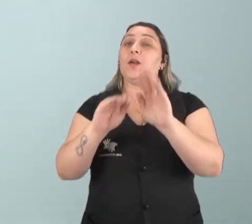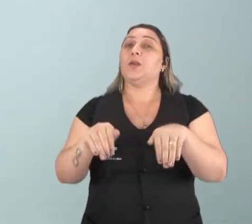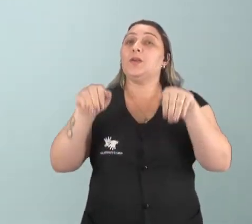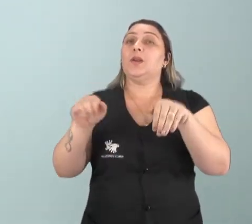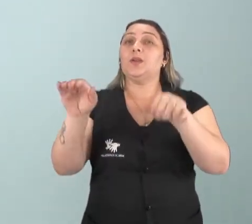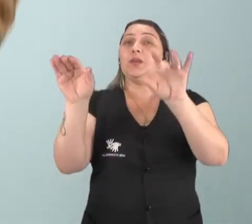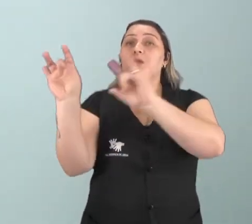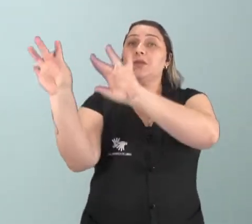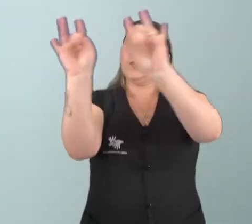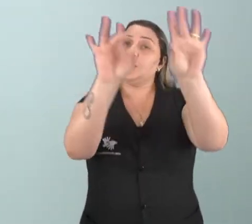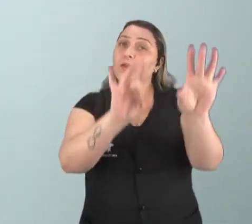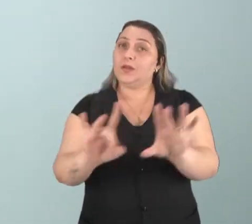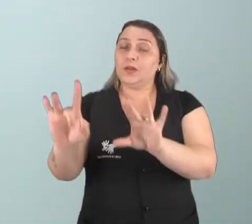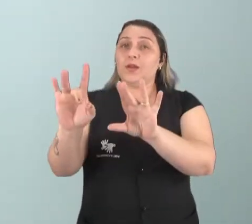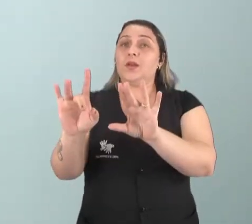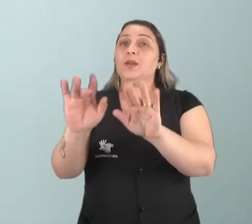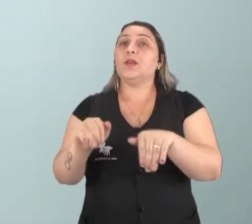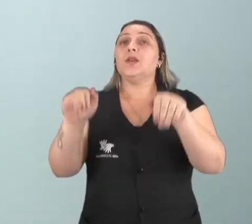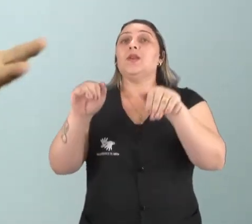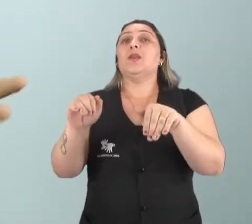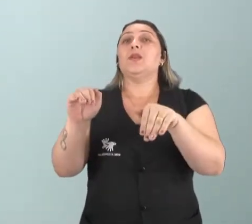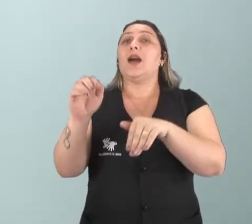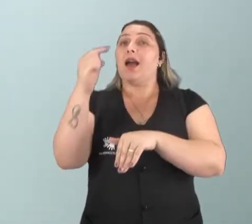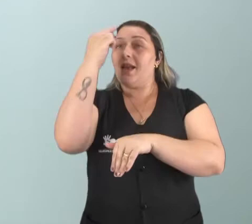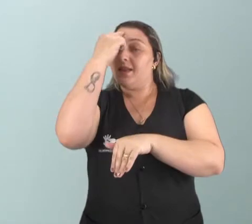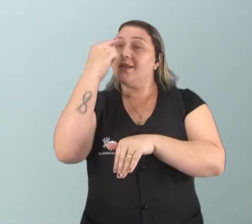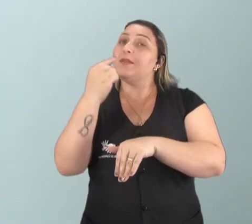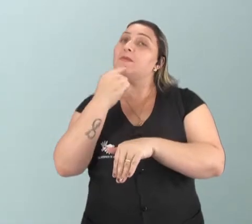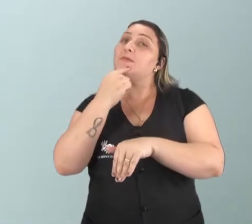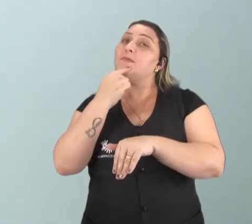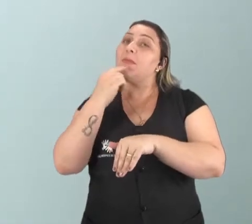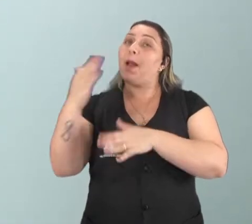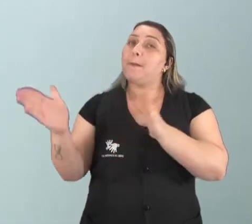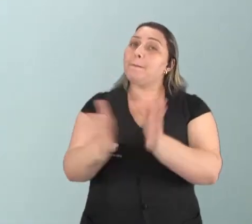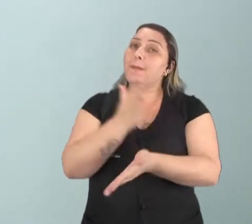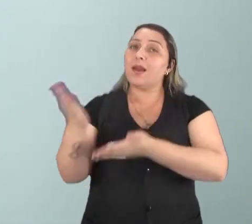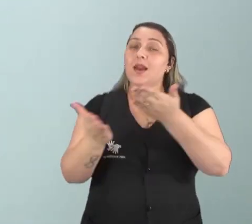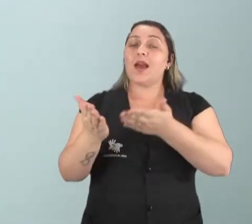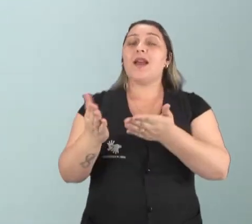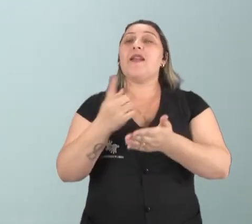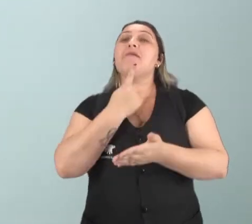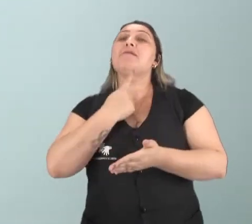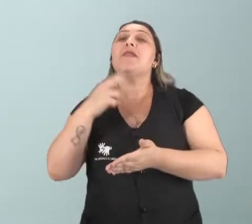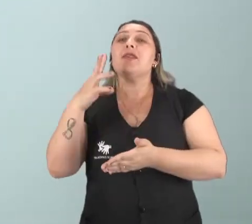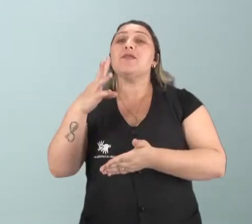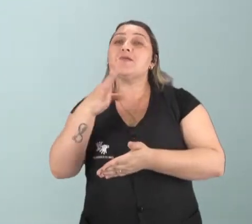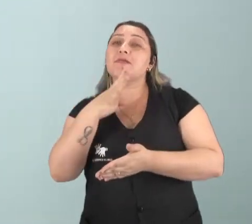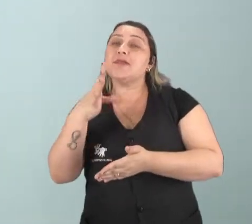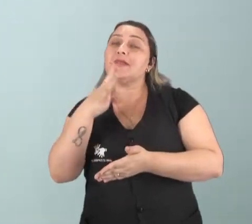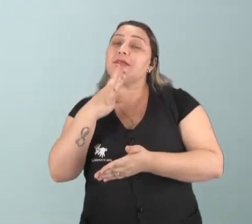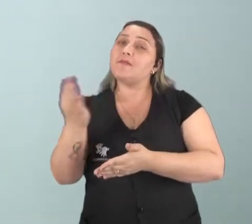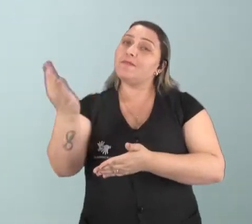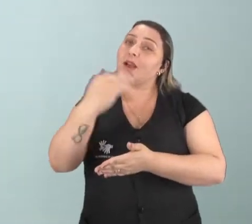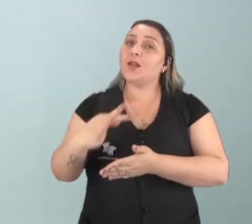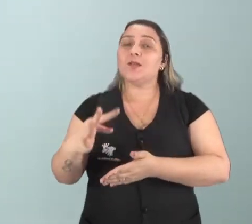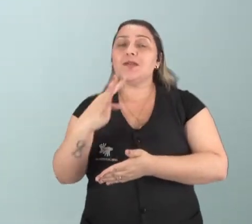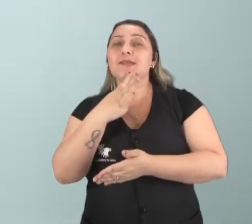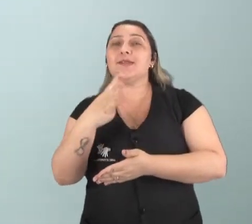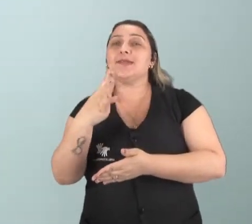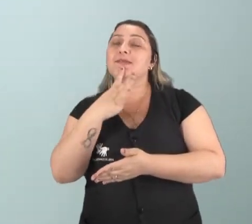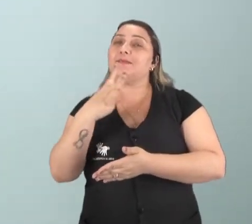cangurus, as suas paisagens maravilhosas, dá vontade da gente ir lá conhecer, não é verdade? Então vamos conhecer um pouco